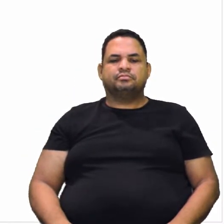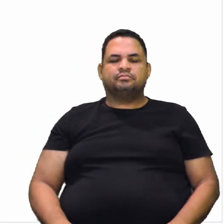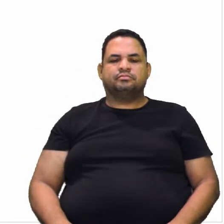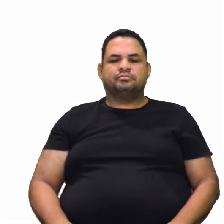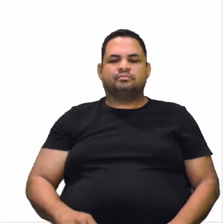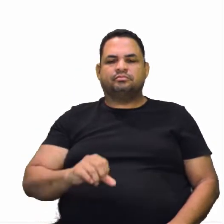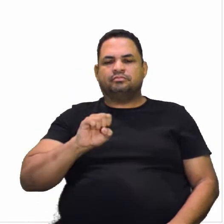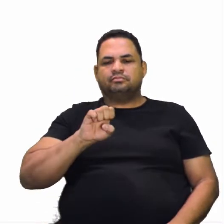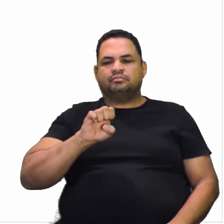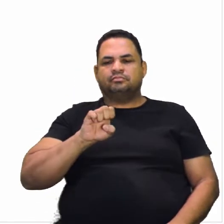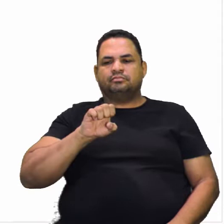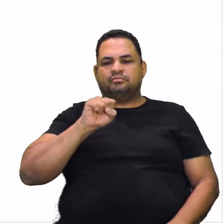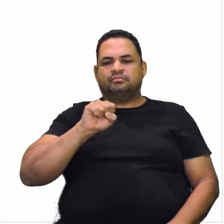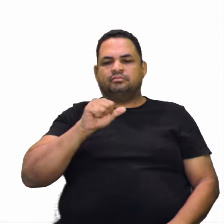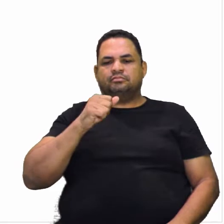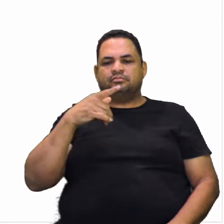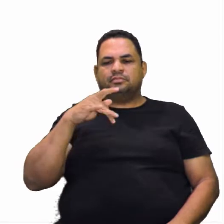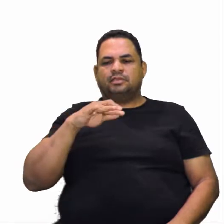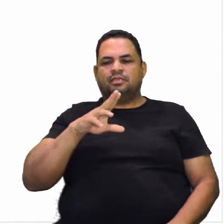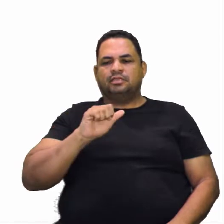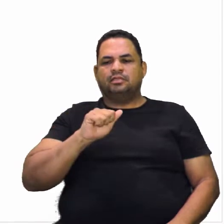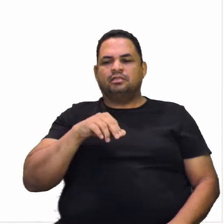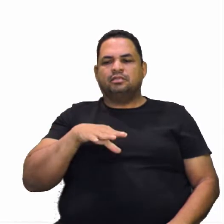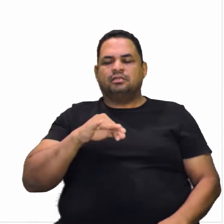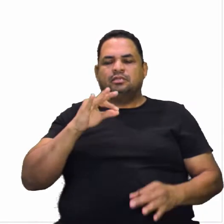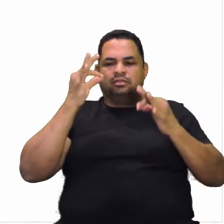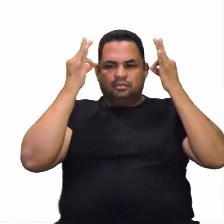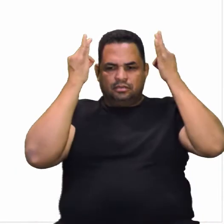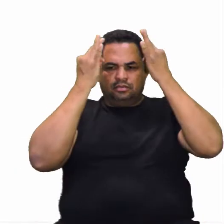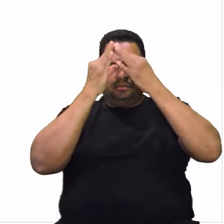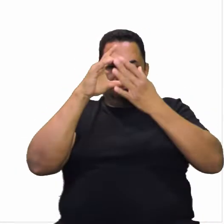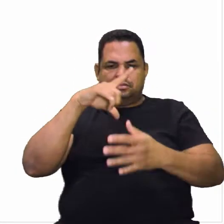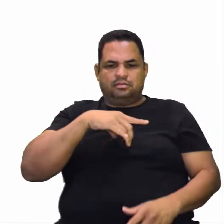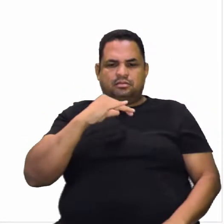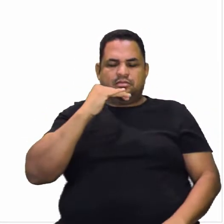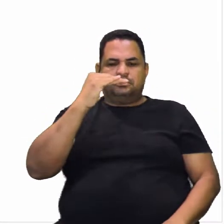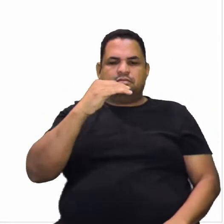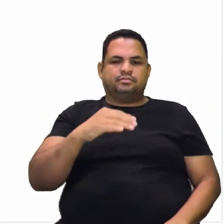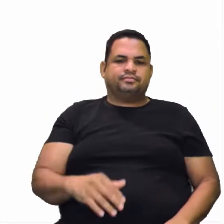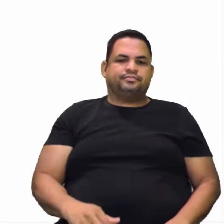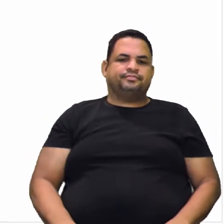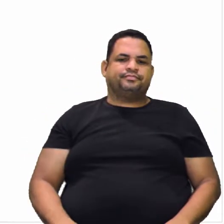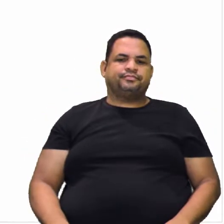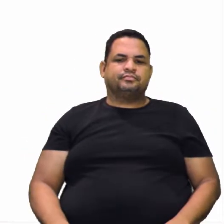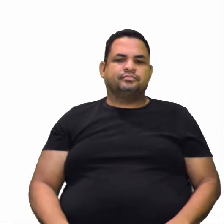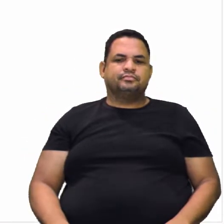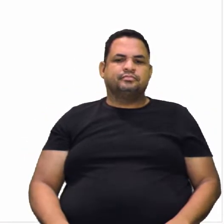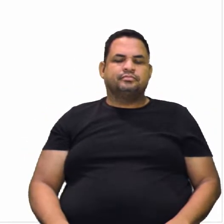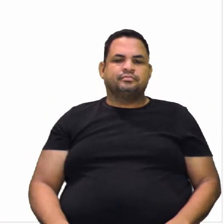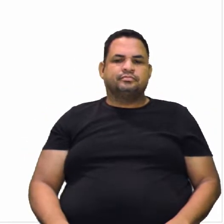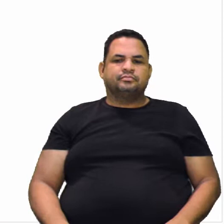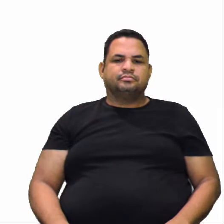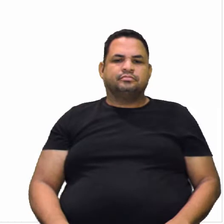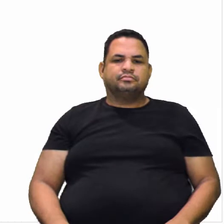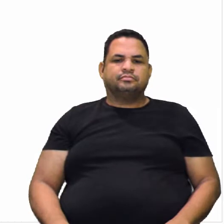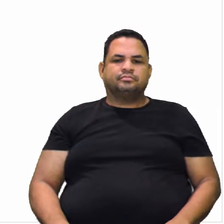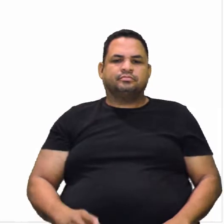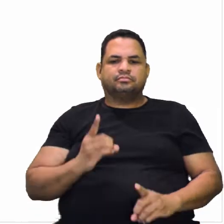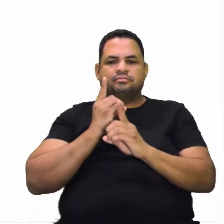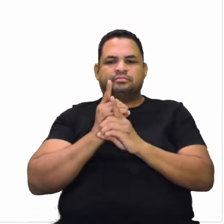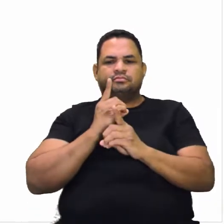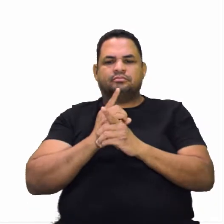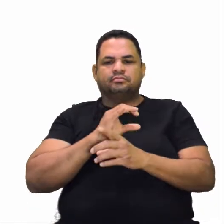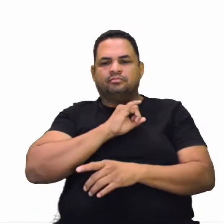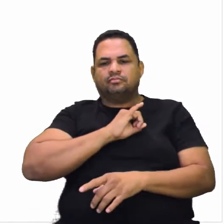Esparta, Atenas. Aqui em cima eles se deram de cara com o Império